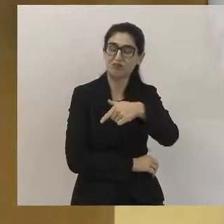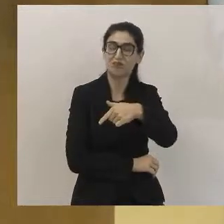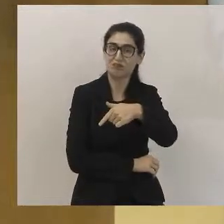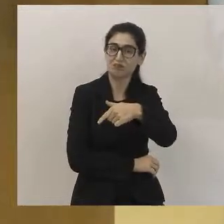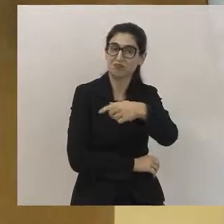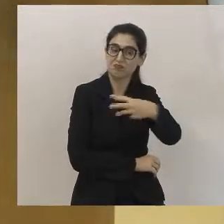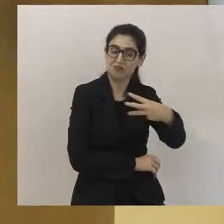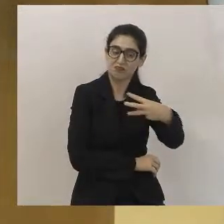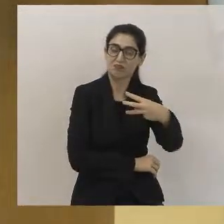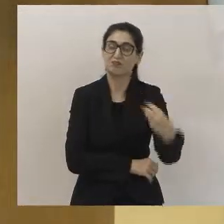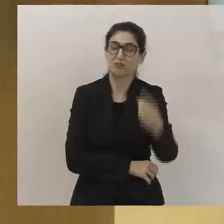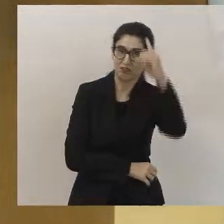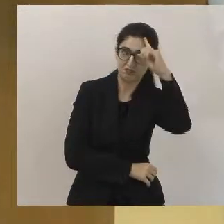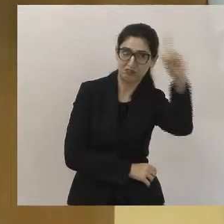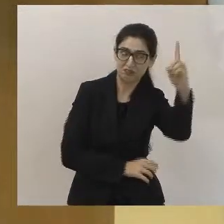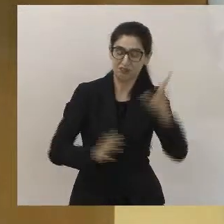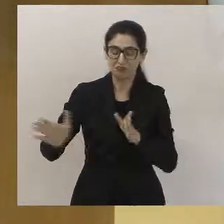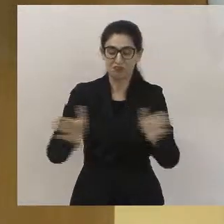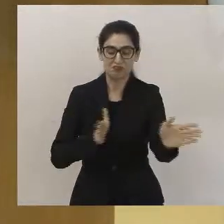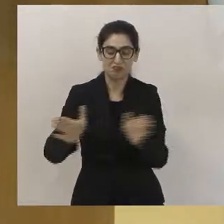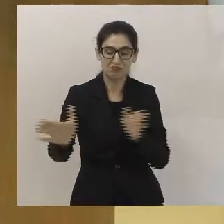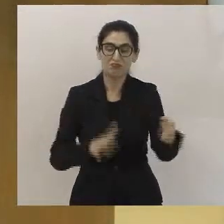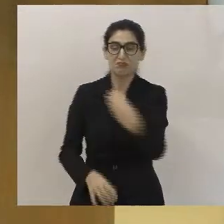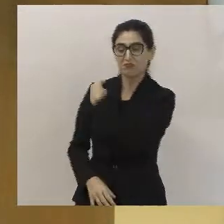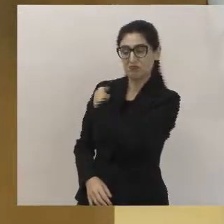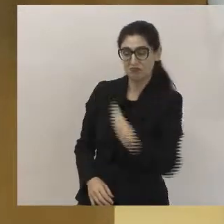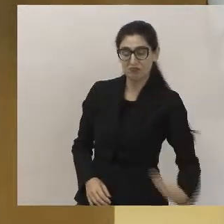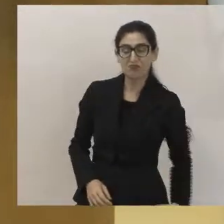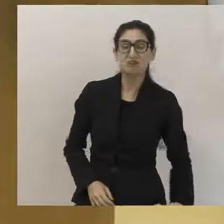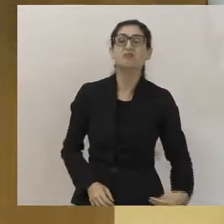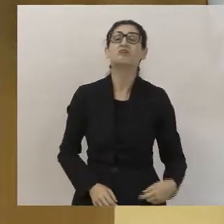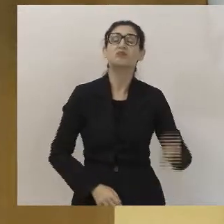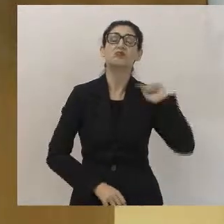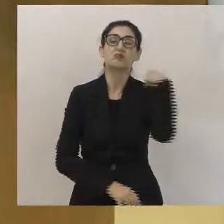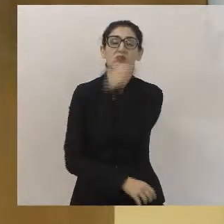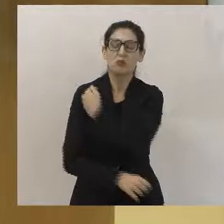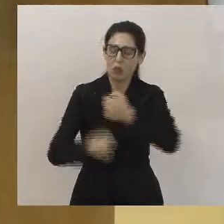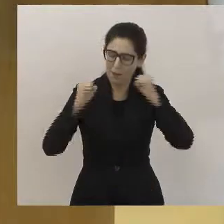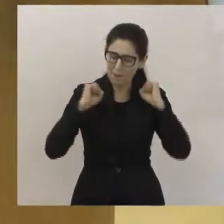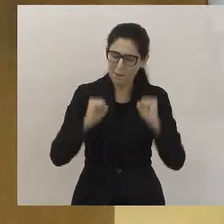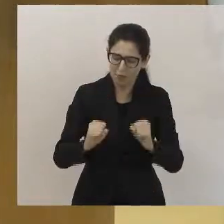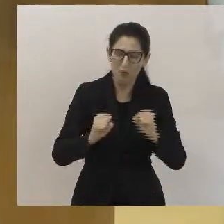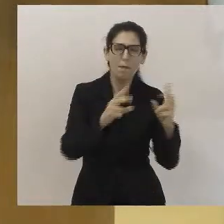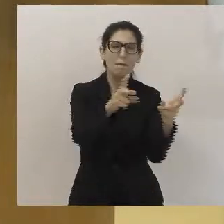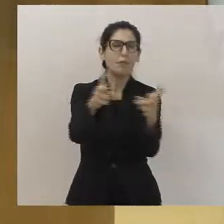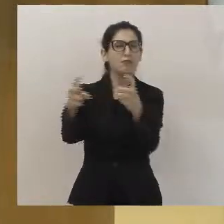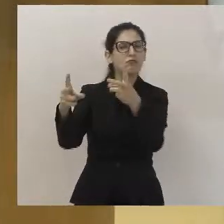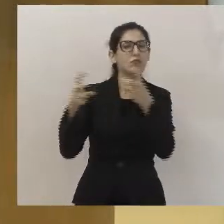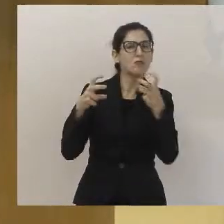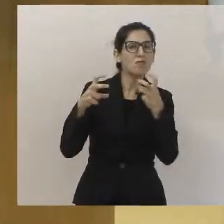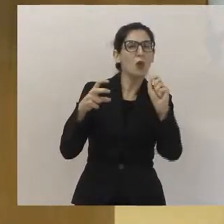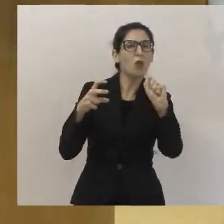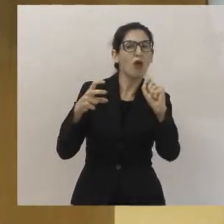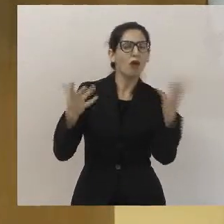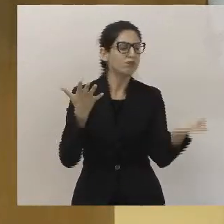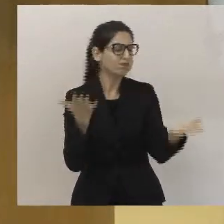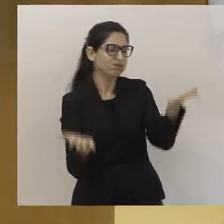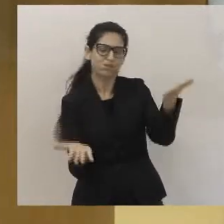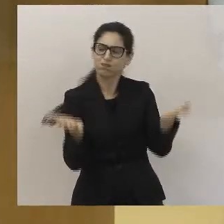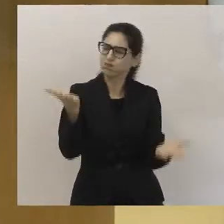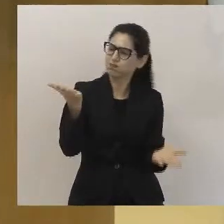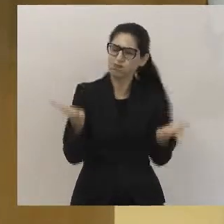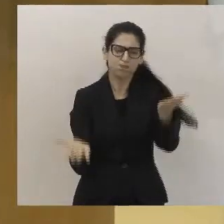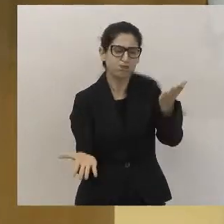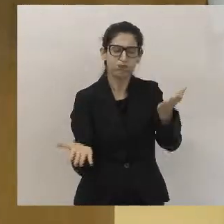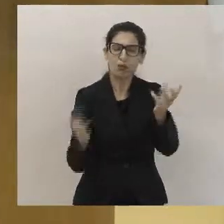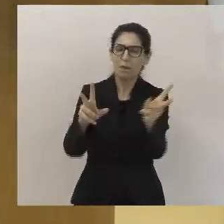473 dias e nós podemos fazer um balanço daquilo que